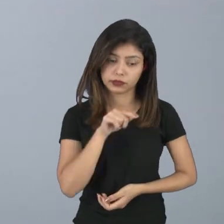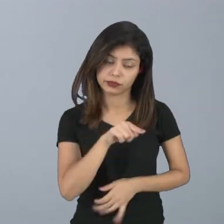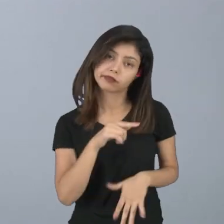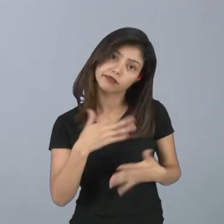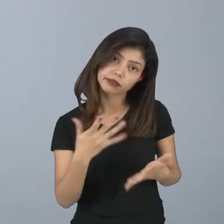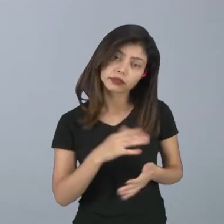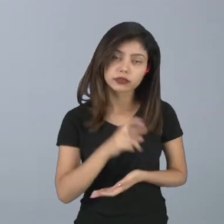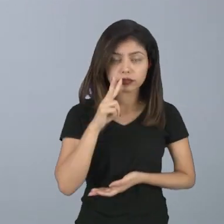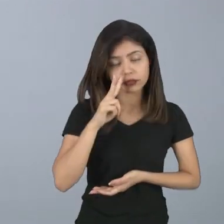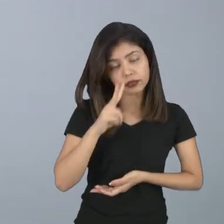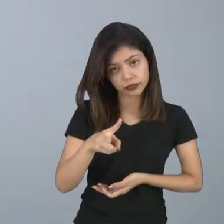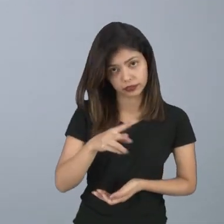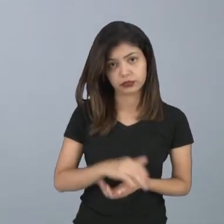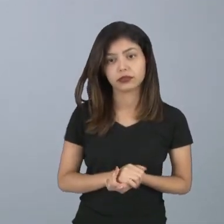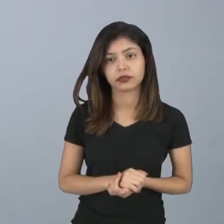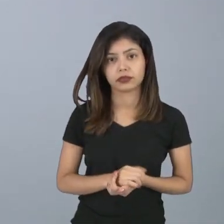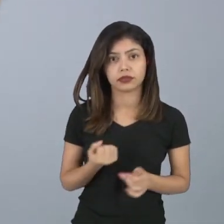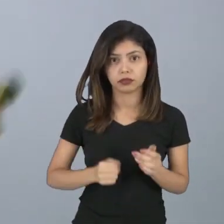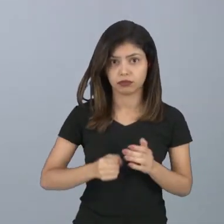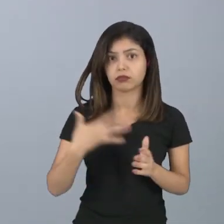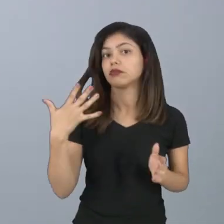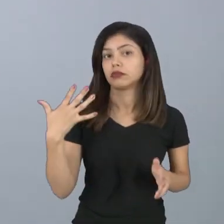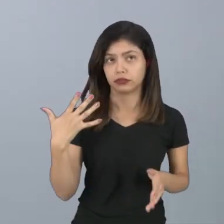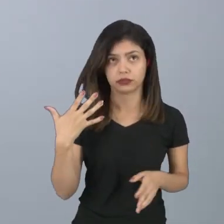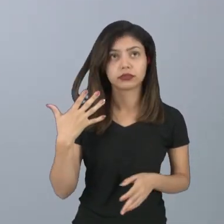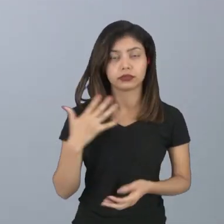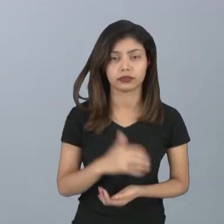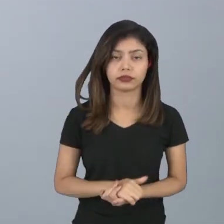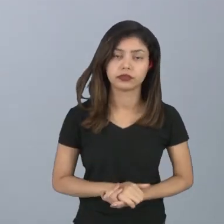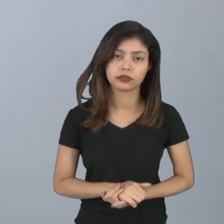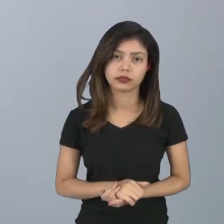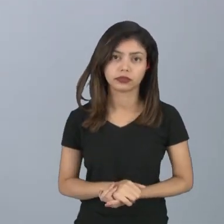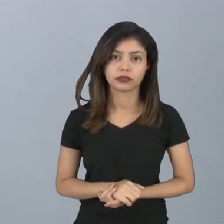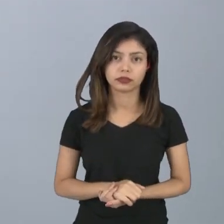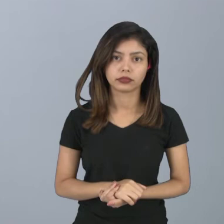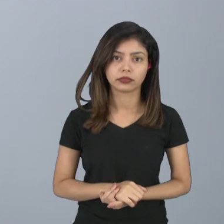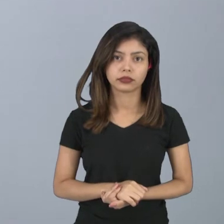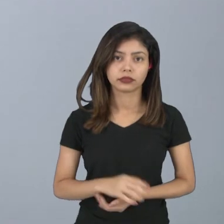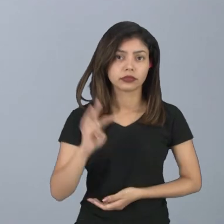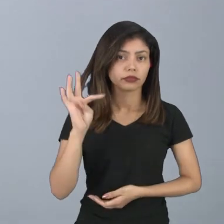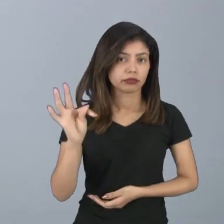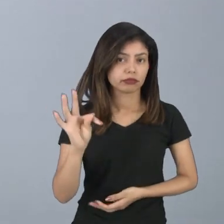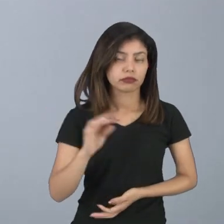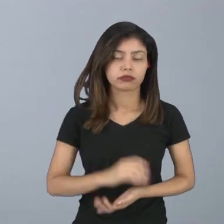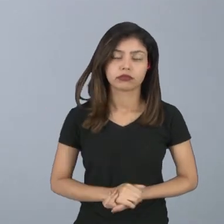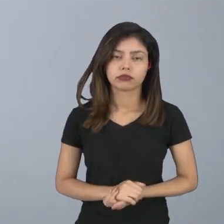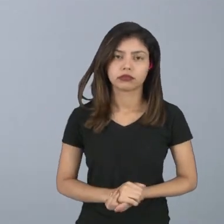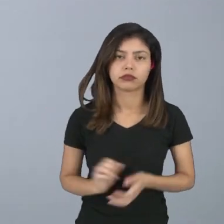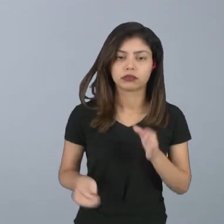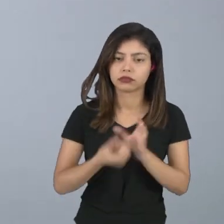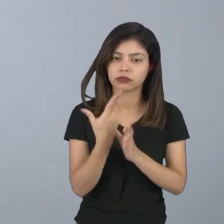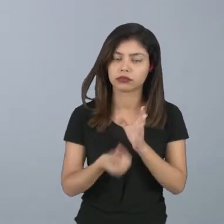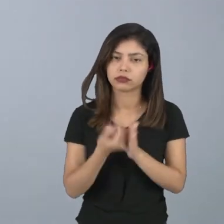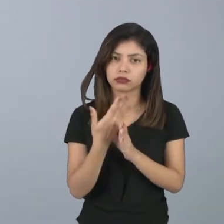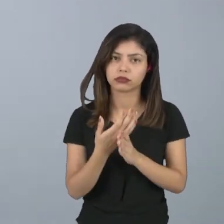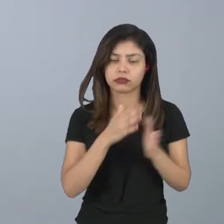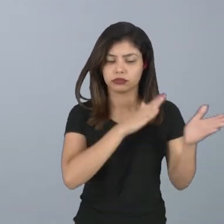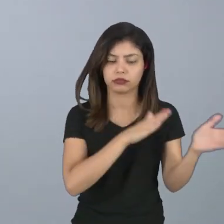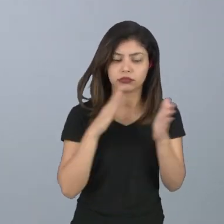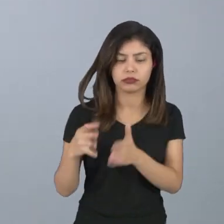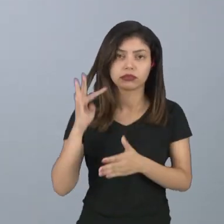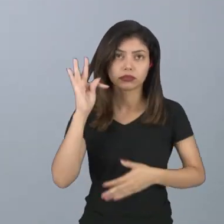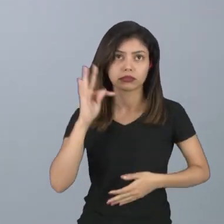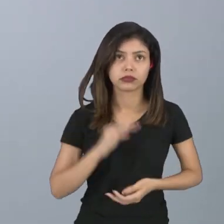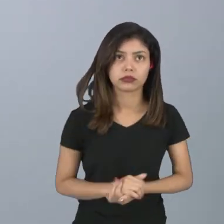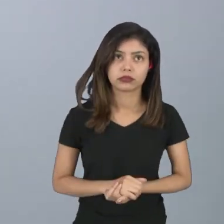neles. Você vai ver que a gente consome bastantes alimentos, né, transgênicos ou produzidos a partir de alimentos